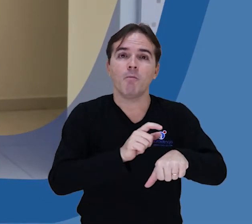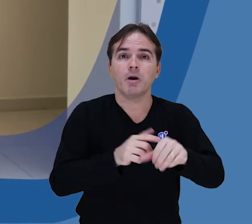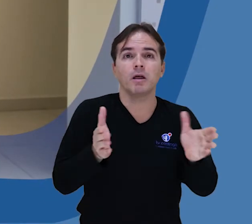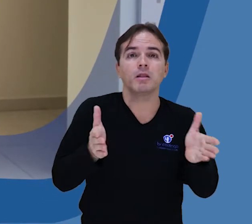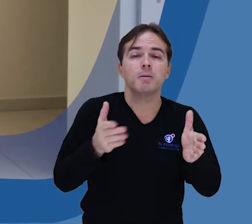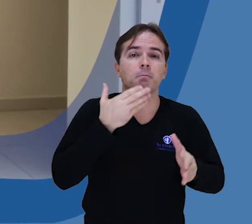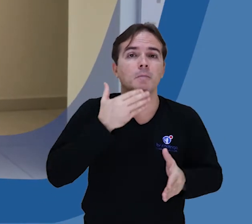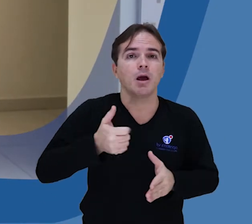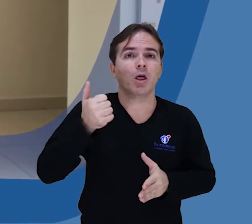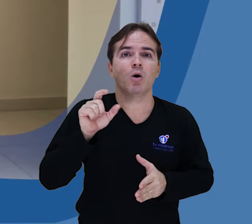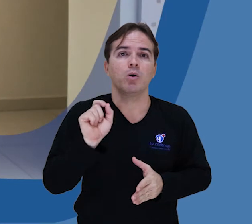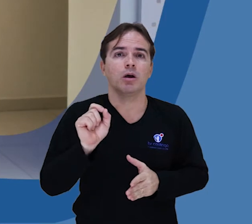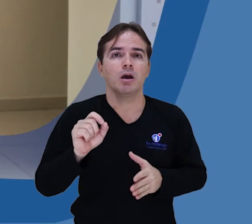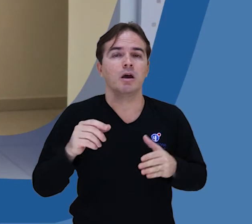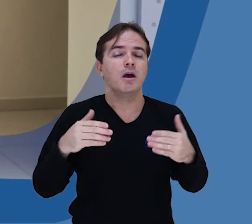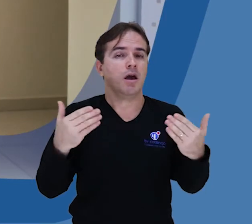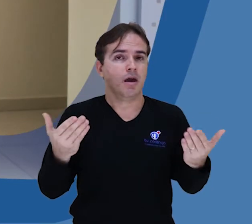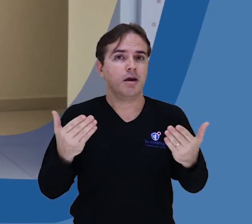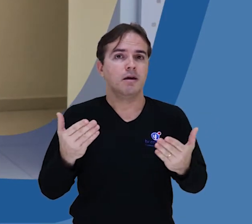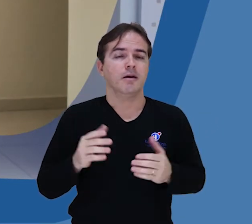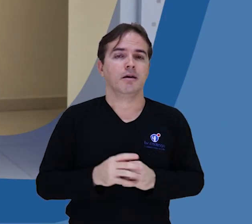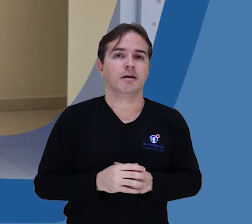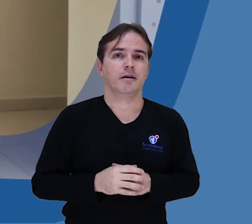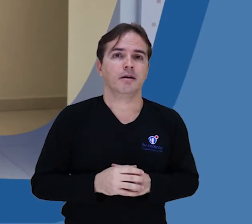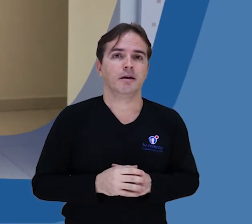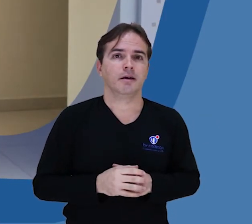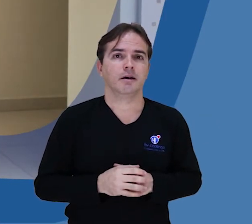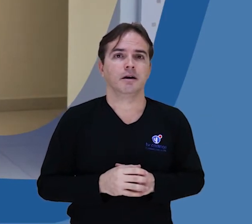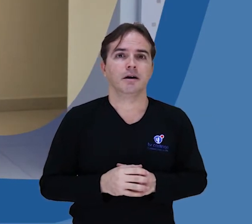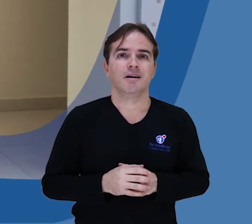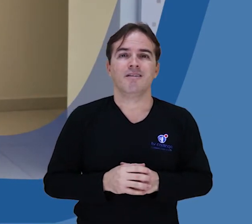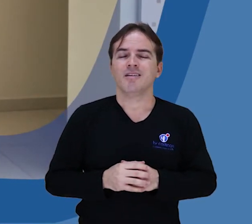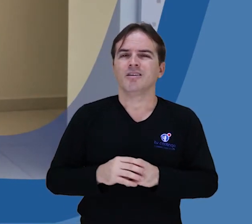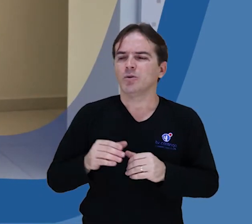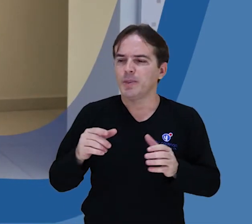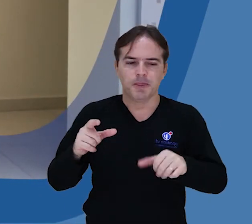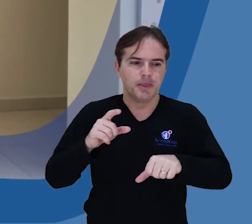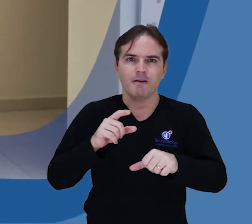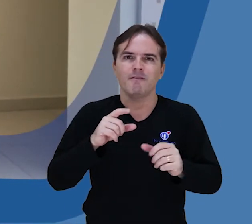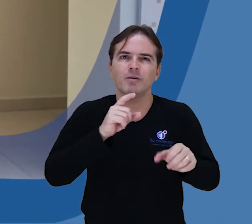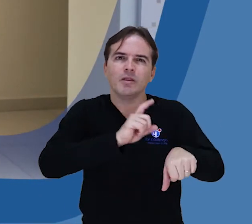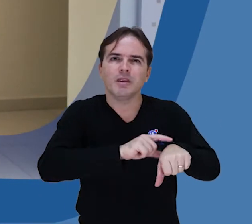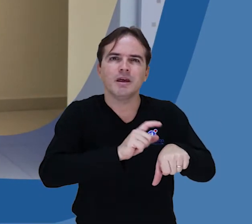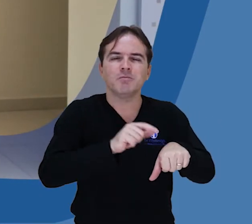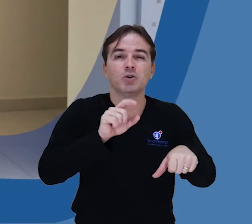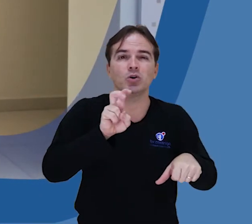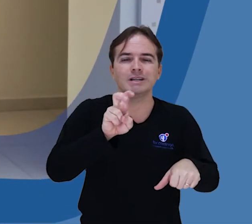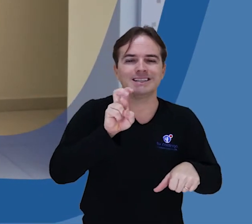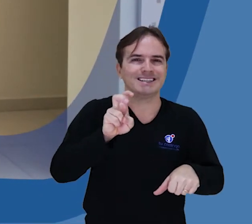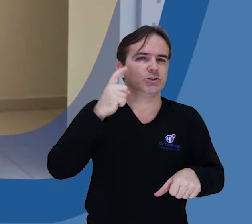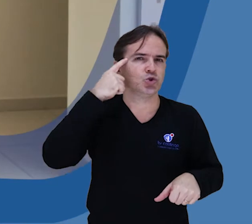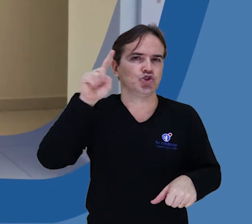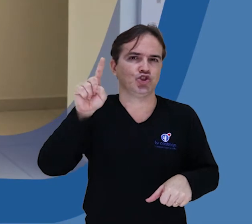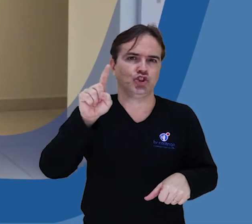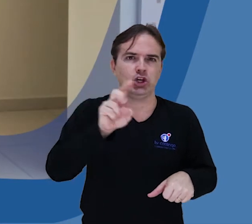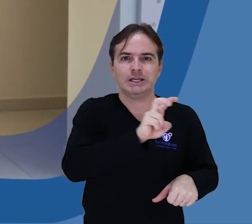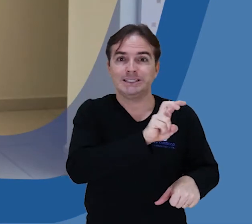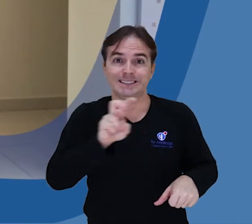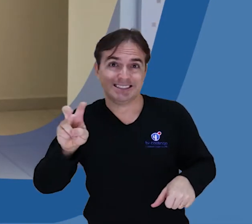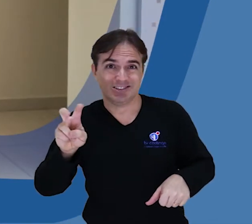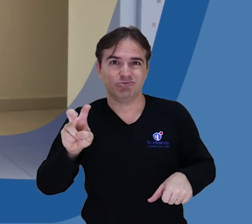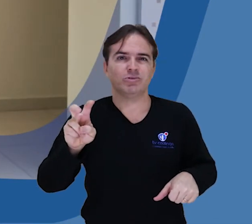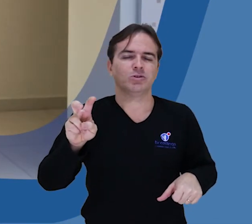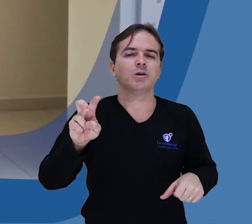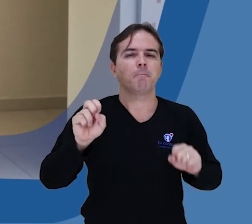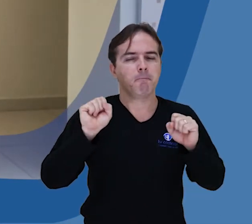teste é quando é em fase aguda da doença, a partir do quinto dia, mais ou menos, dos sintomas, ok?